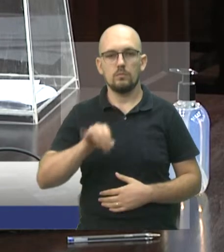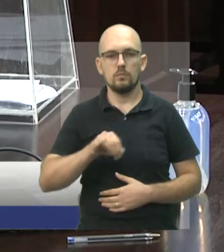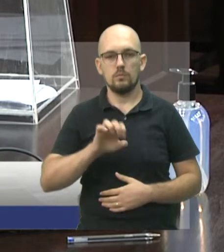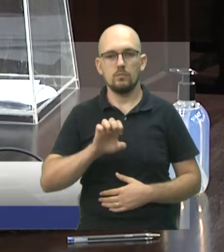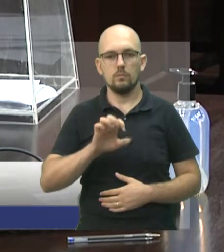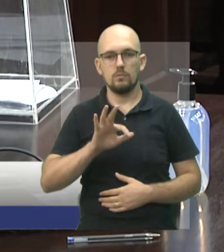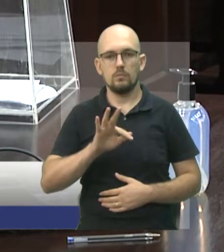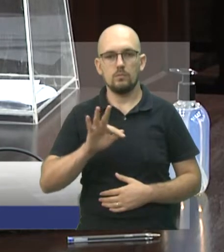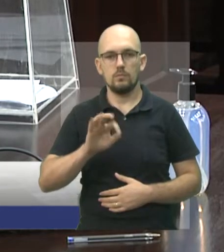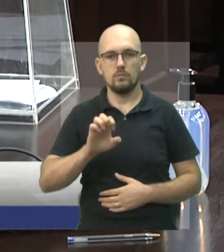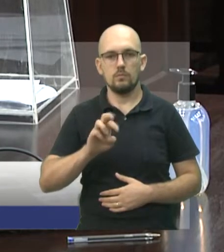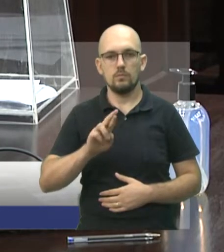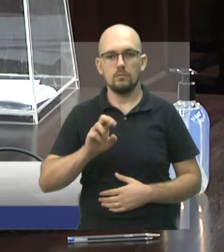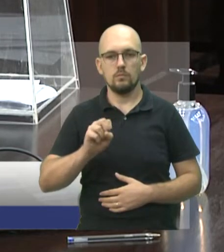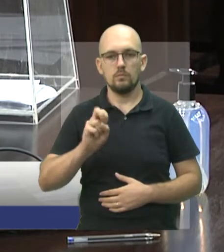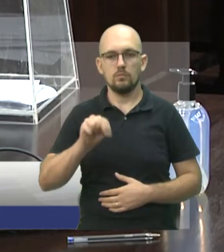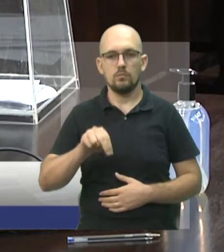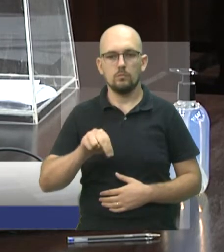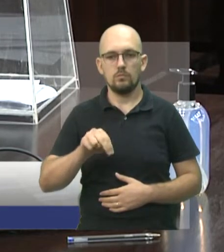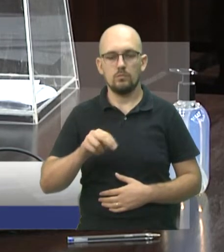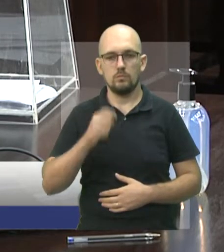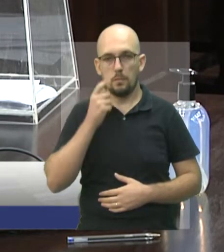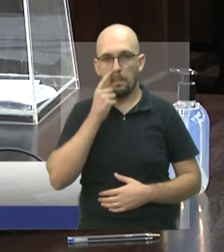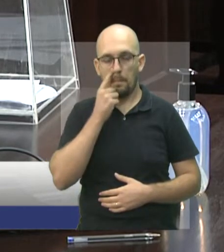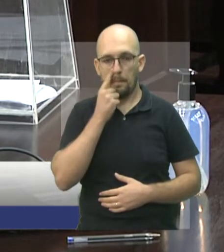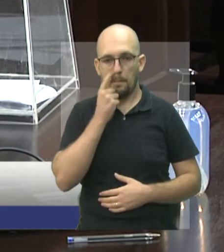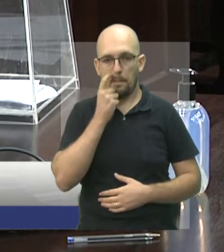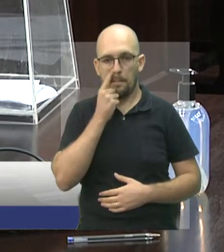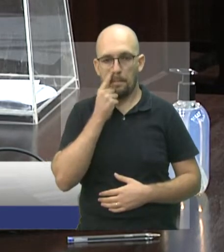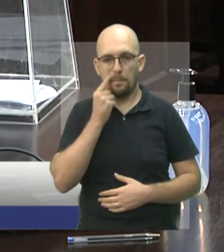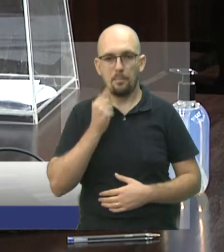Jefferson Rodrigo Vieira.